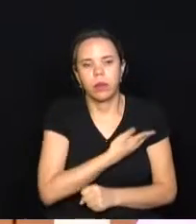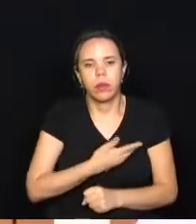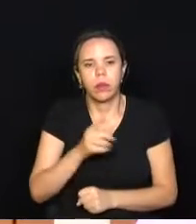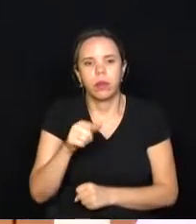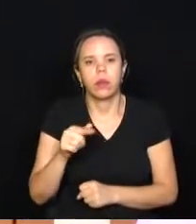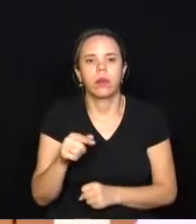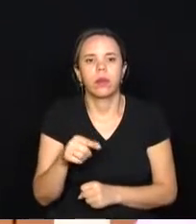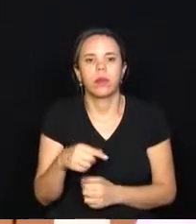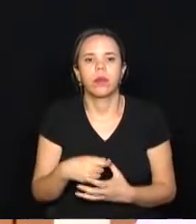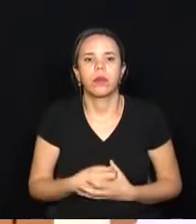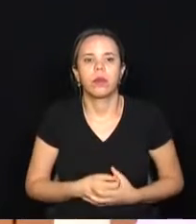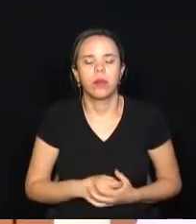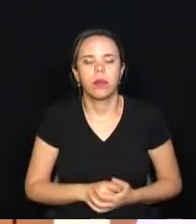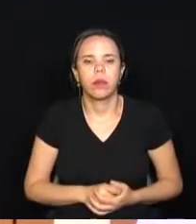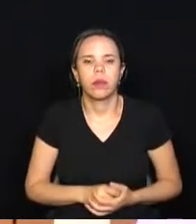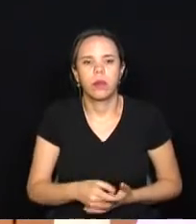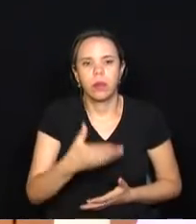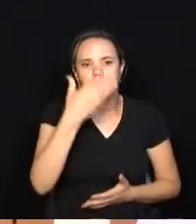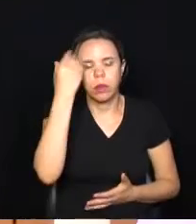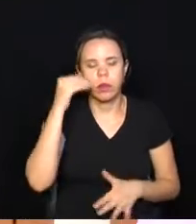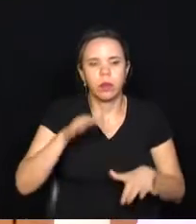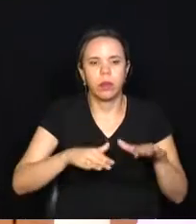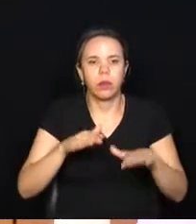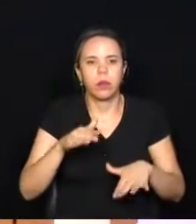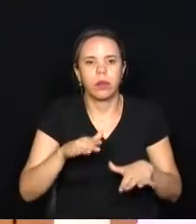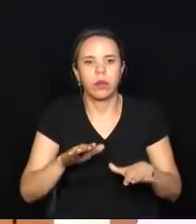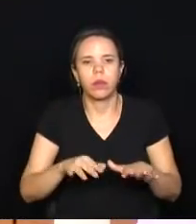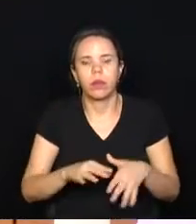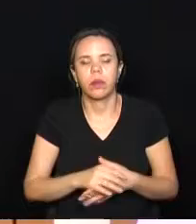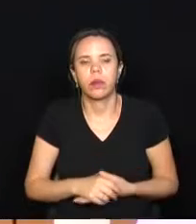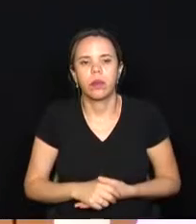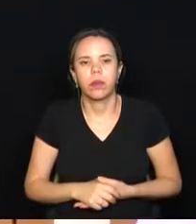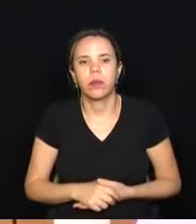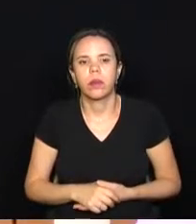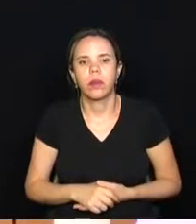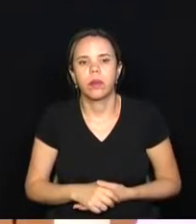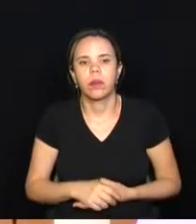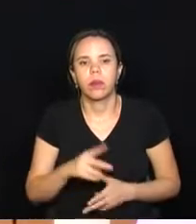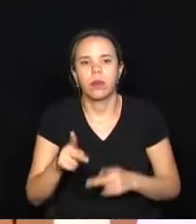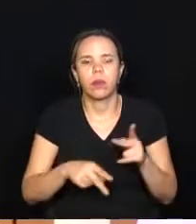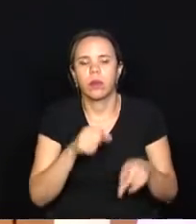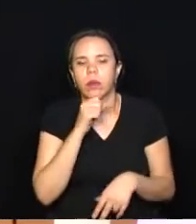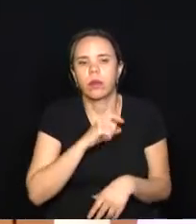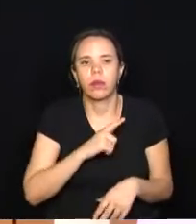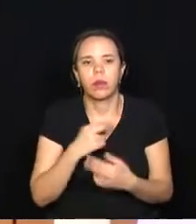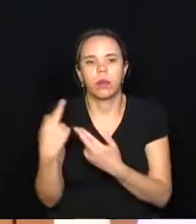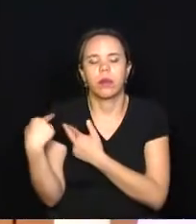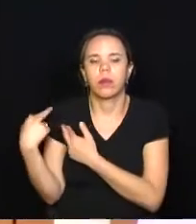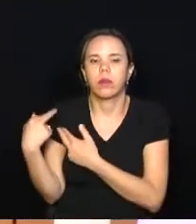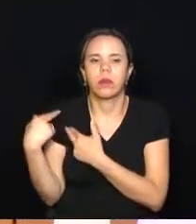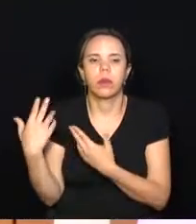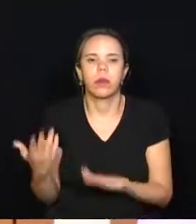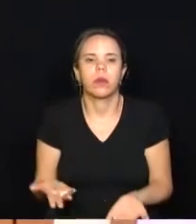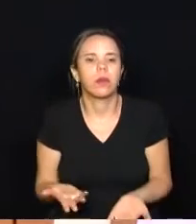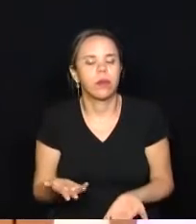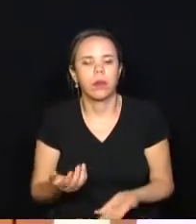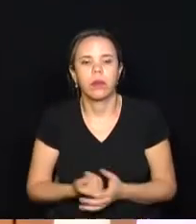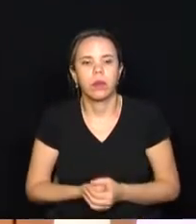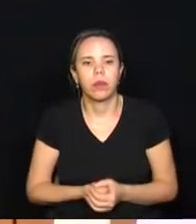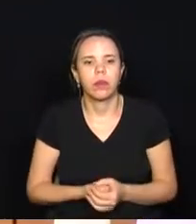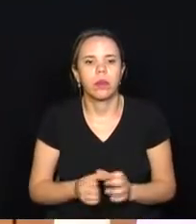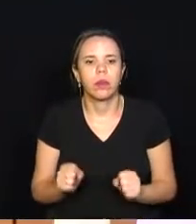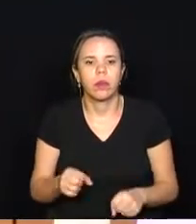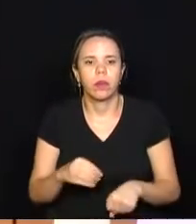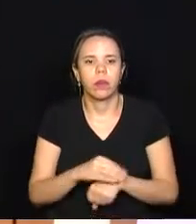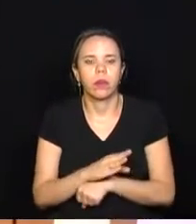de você esquecer determinadas situações, né, que o idoso tem e que a responsabilidade pode